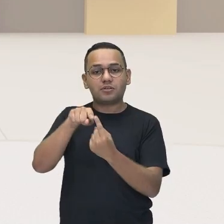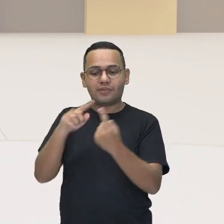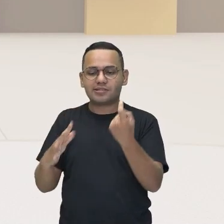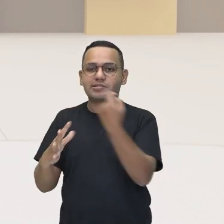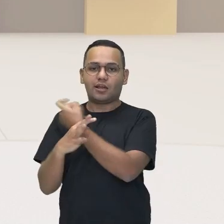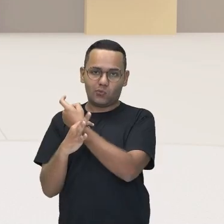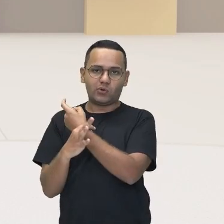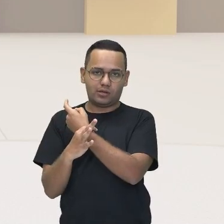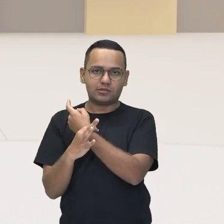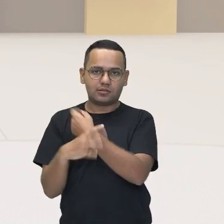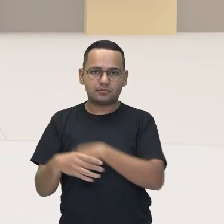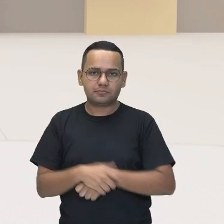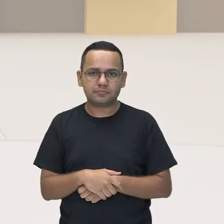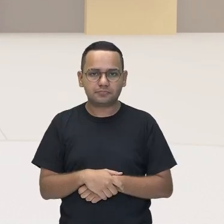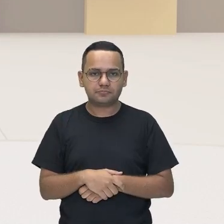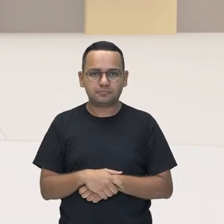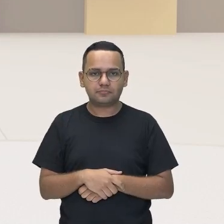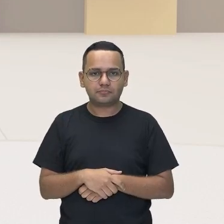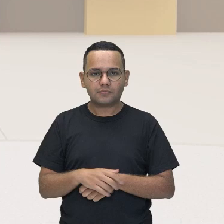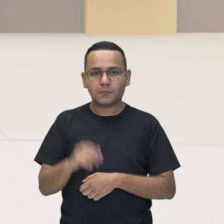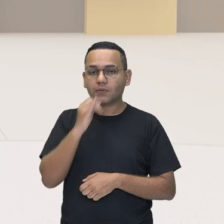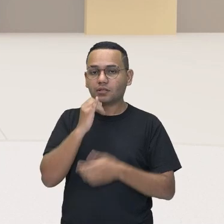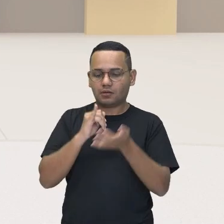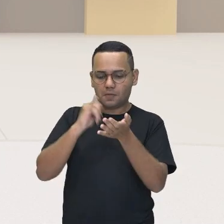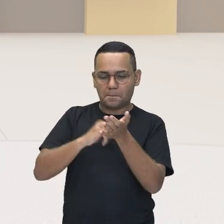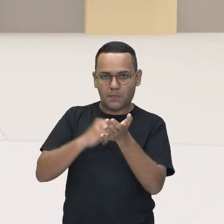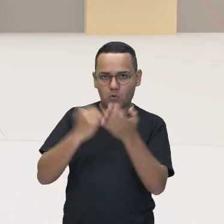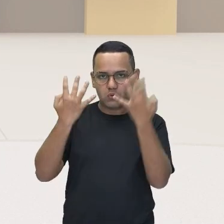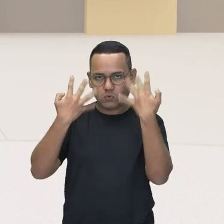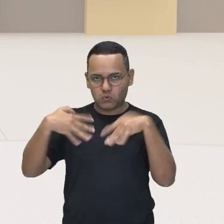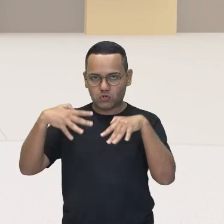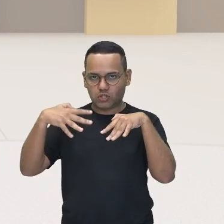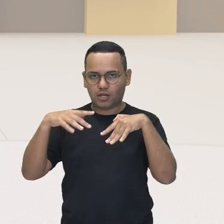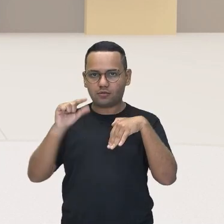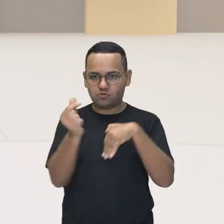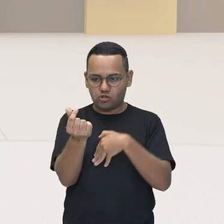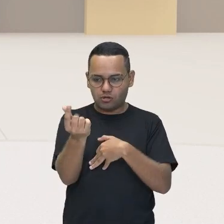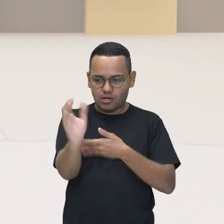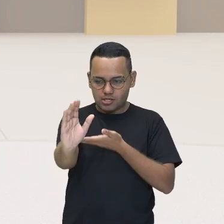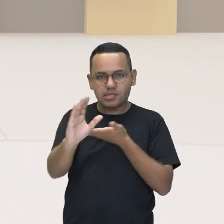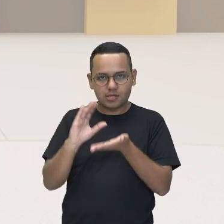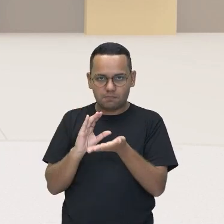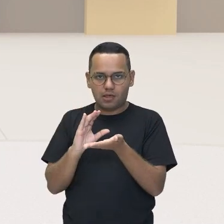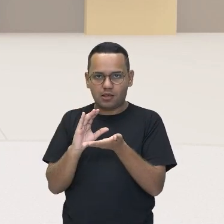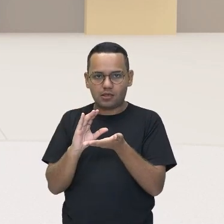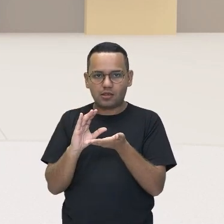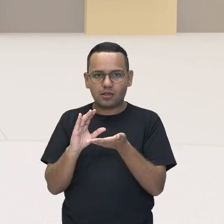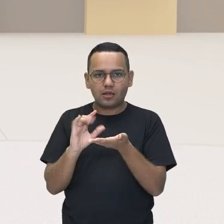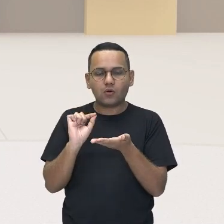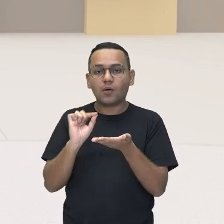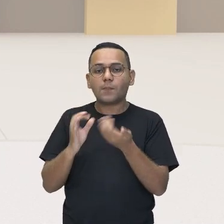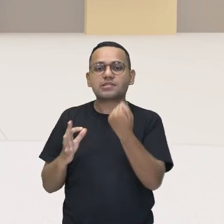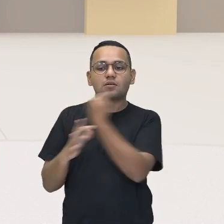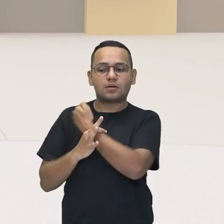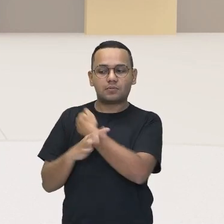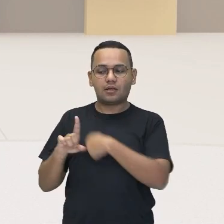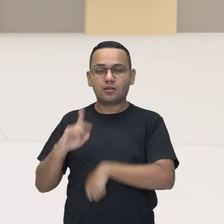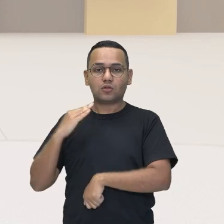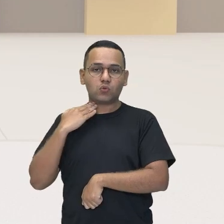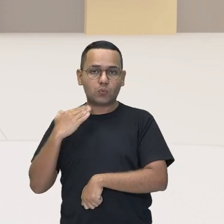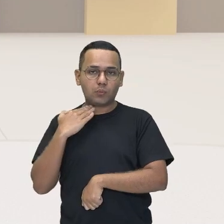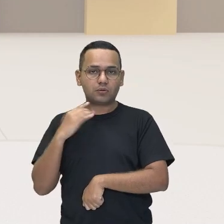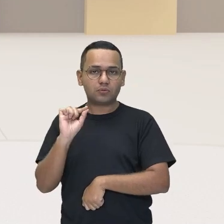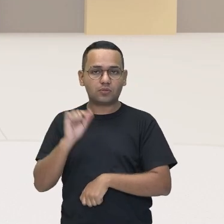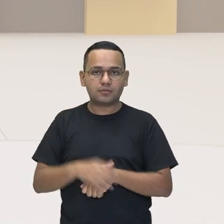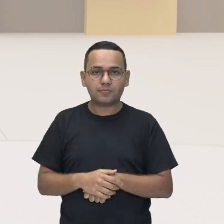como por exemplo, né, é uma garantia, né? Se você vai receber a restituição, então é uma garantia que o banco tem de que aquele